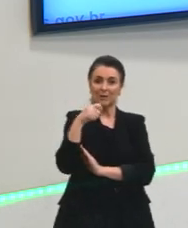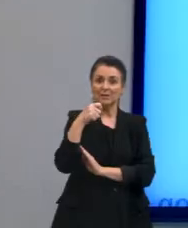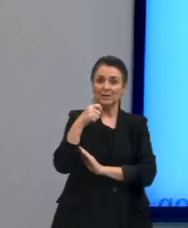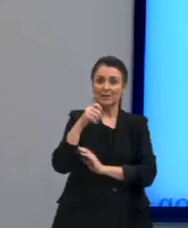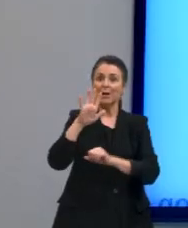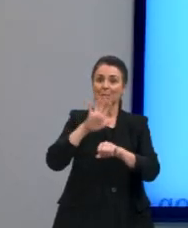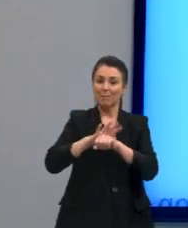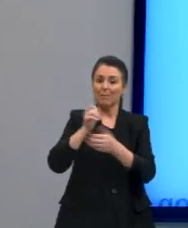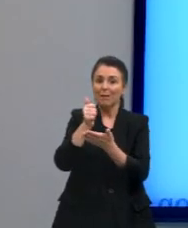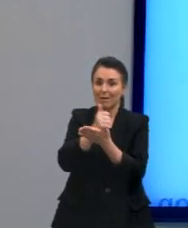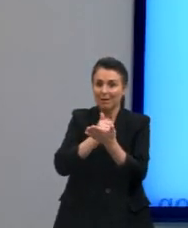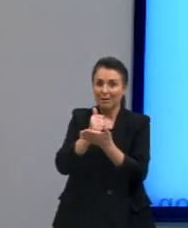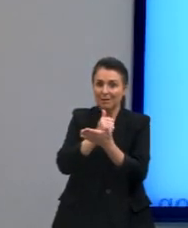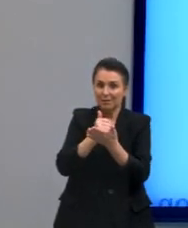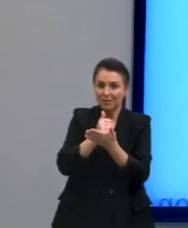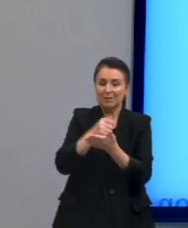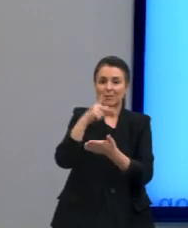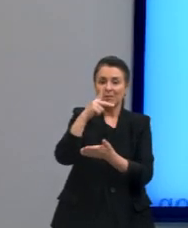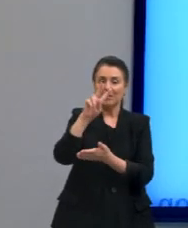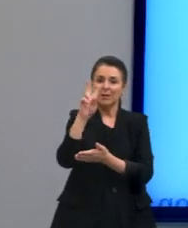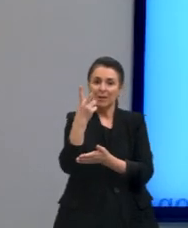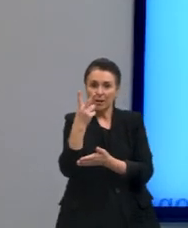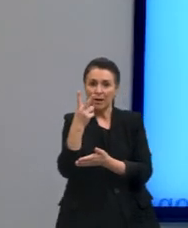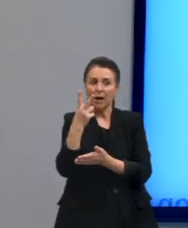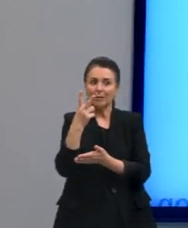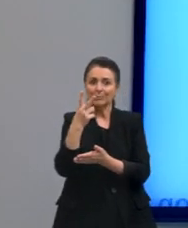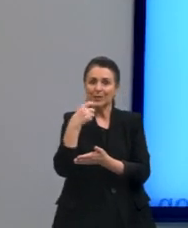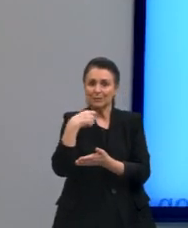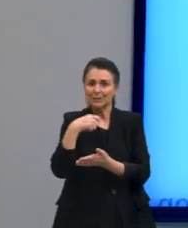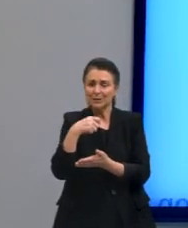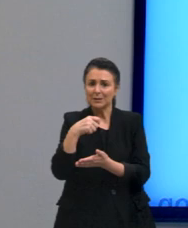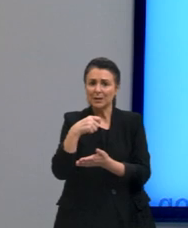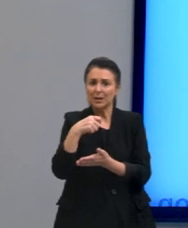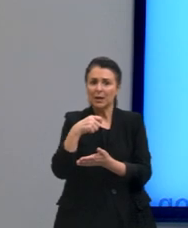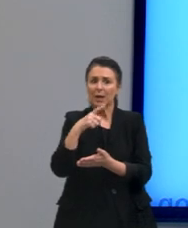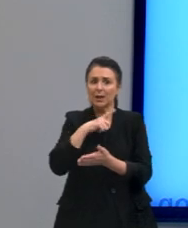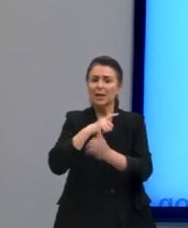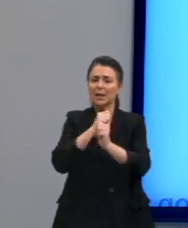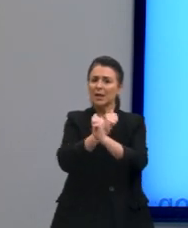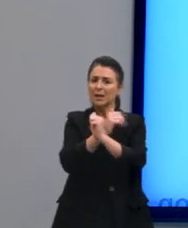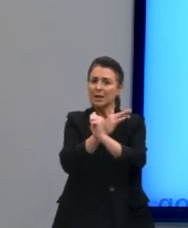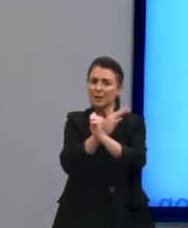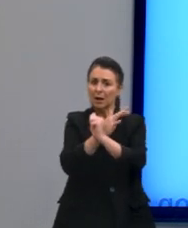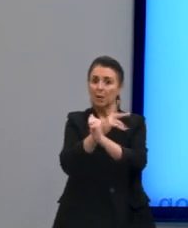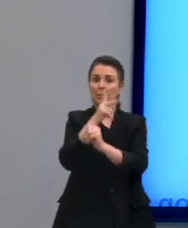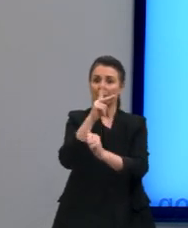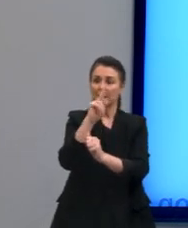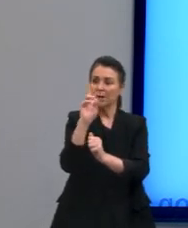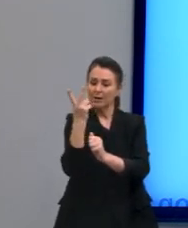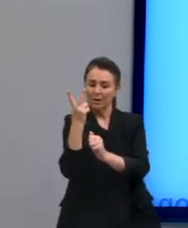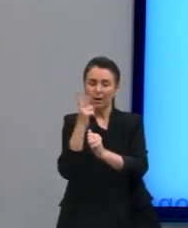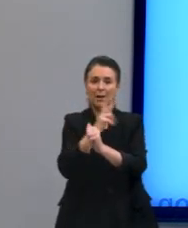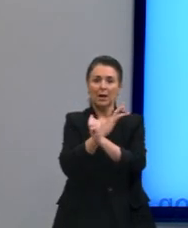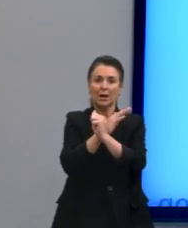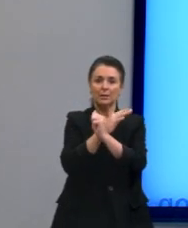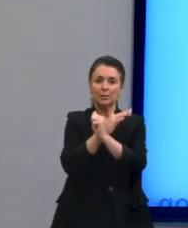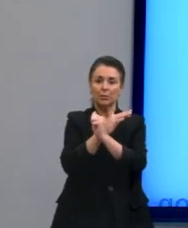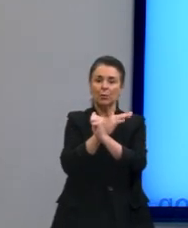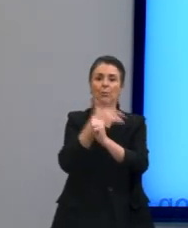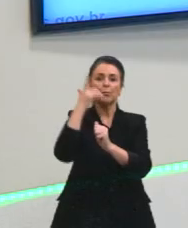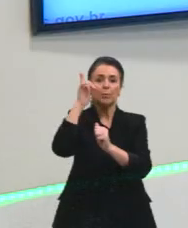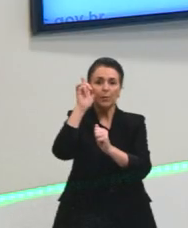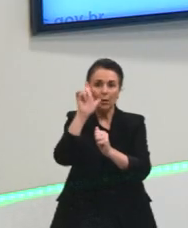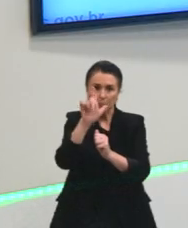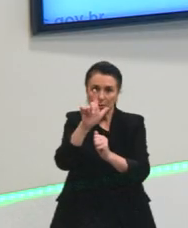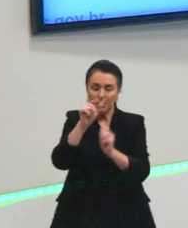base mesmo que esse PH que eu preciso ainda seja ácido até um pedaço do que ainda mas mesmo assim para